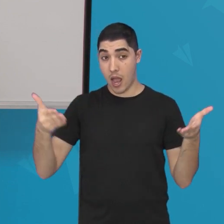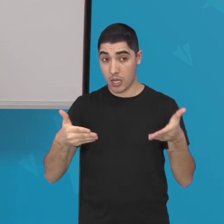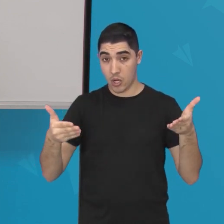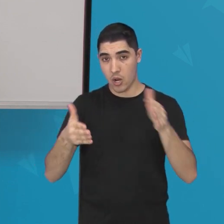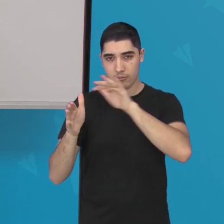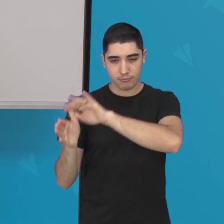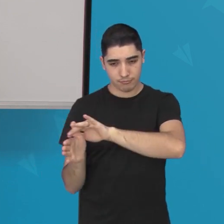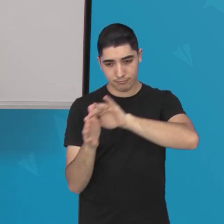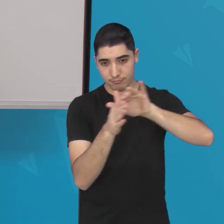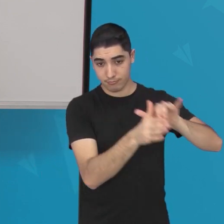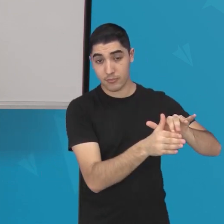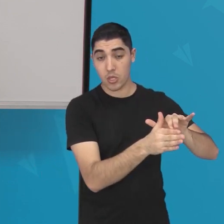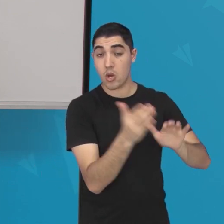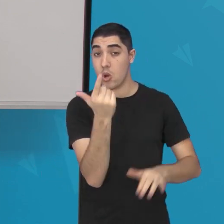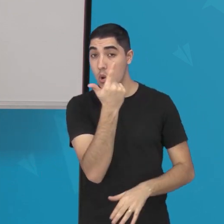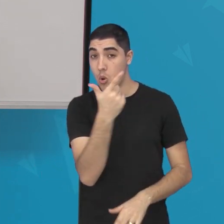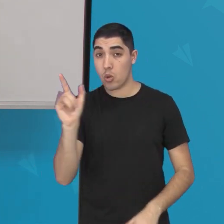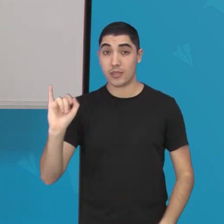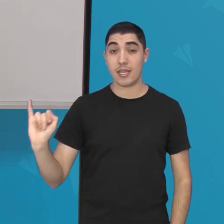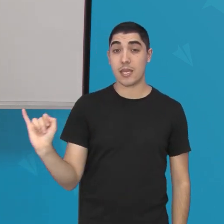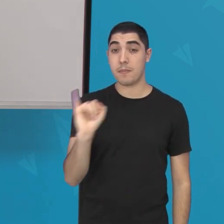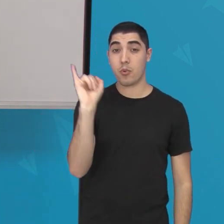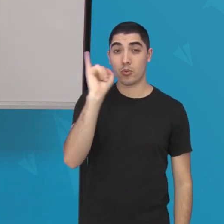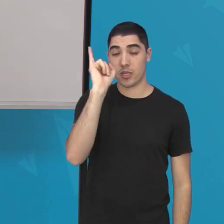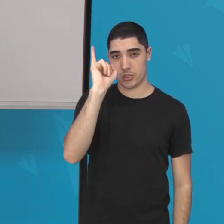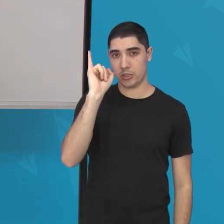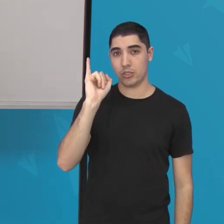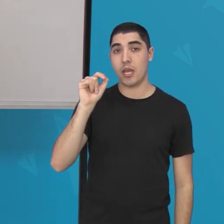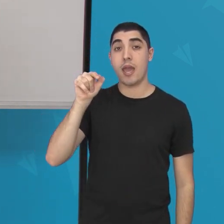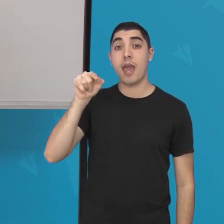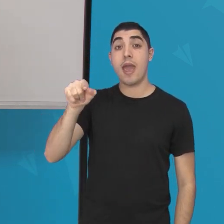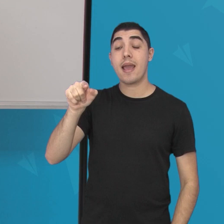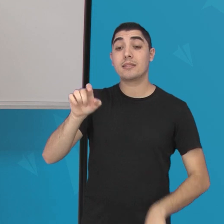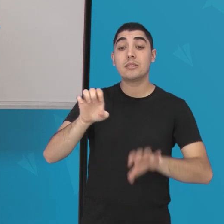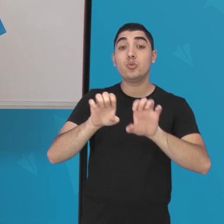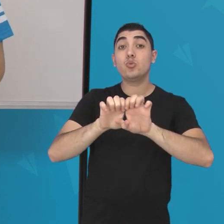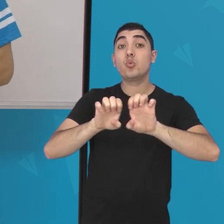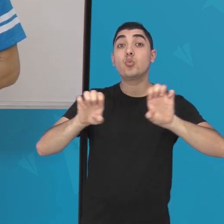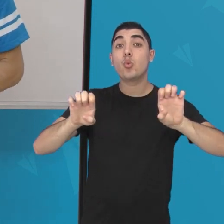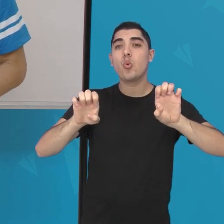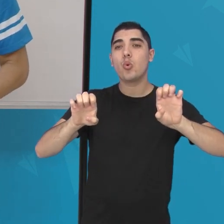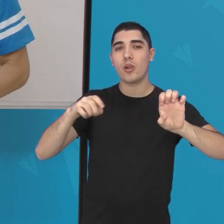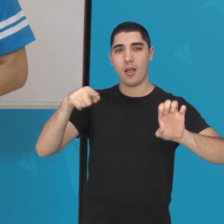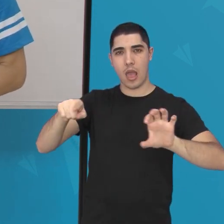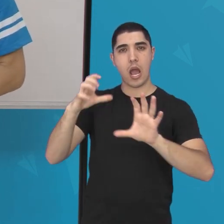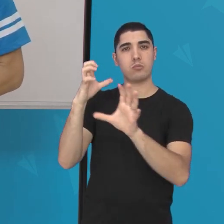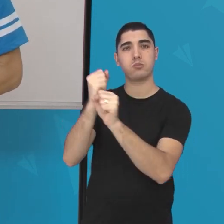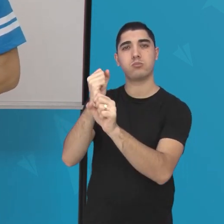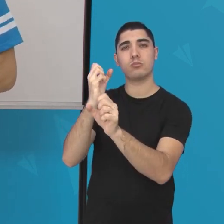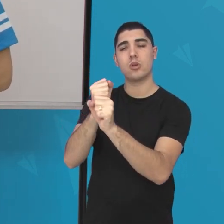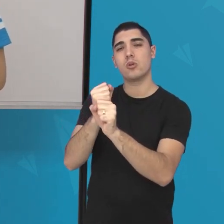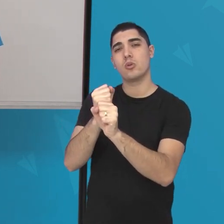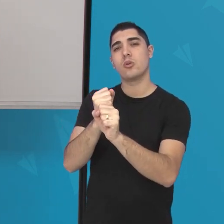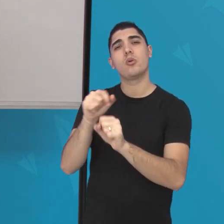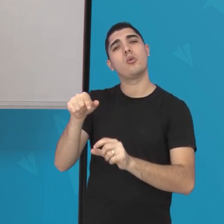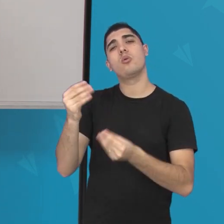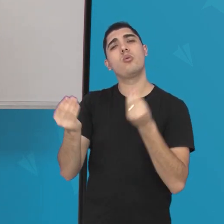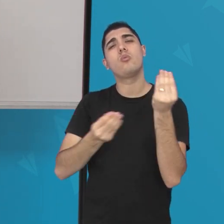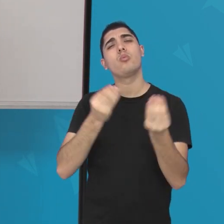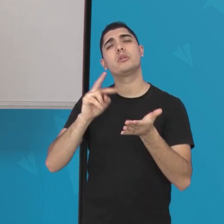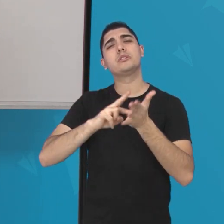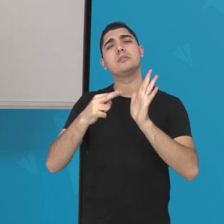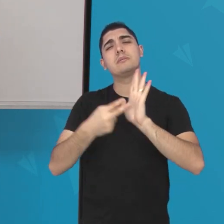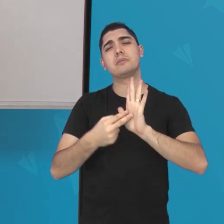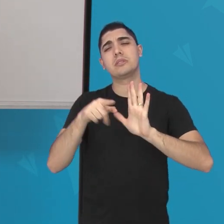por uma coisa importante que é raiz da equação. Né? O que é